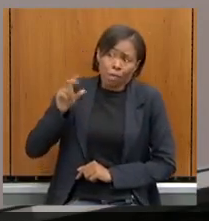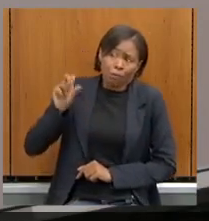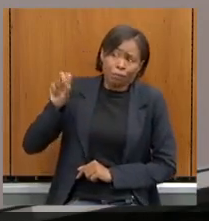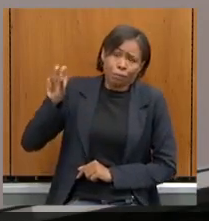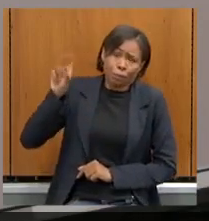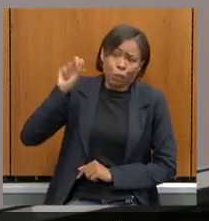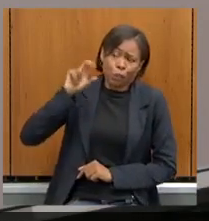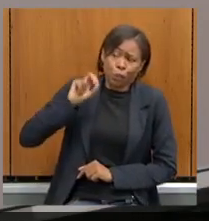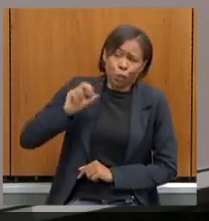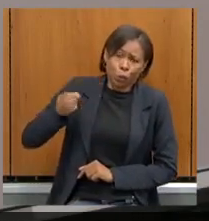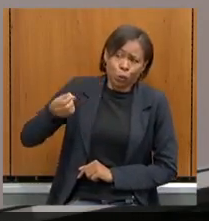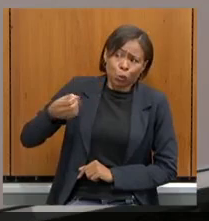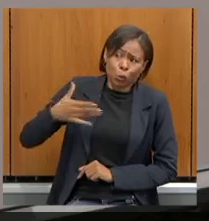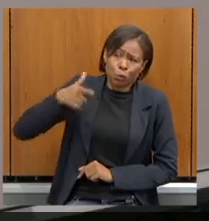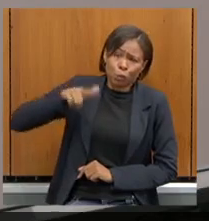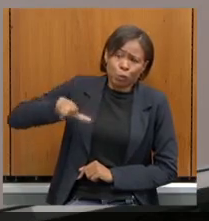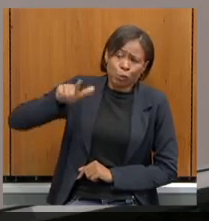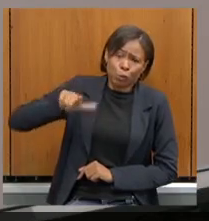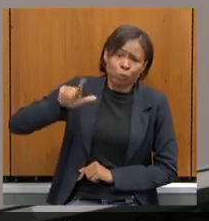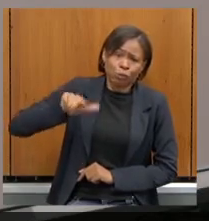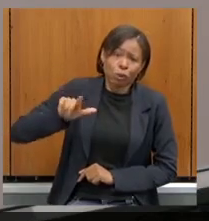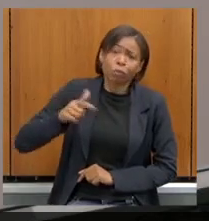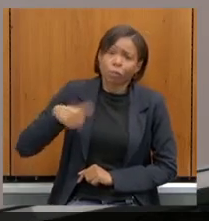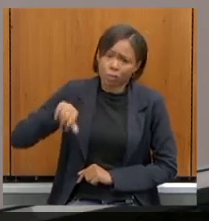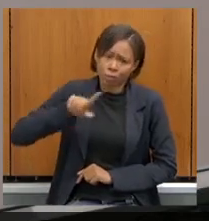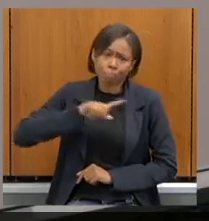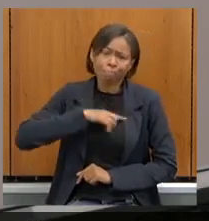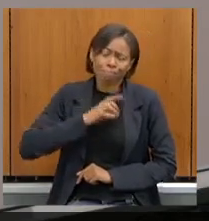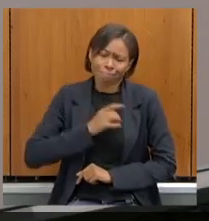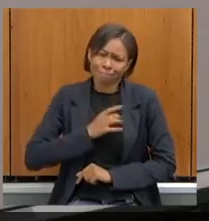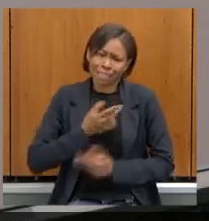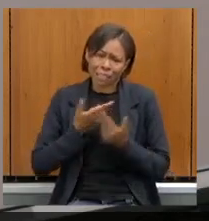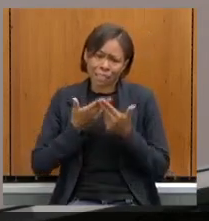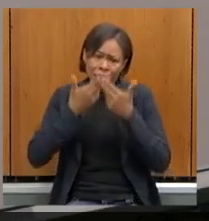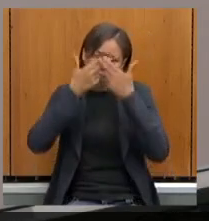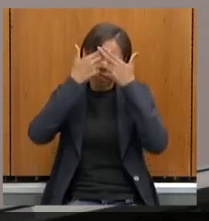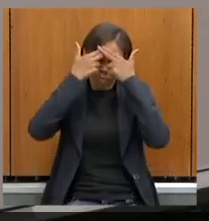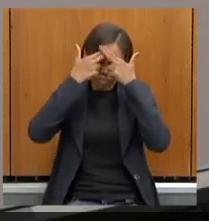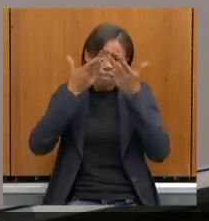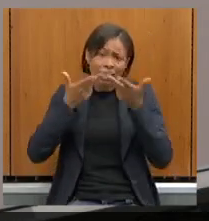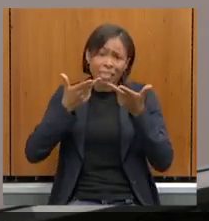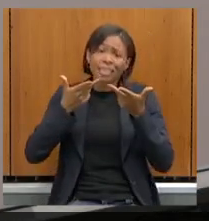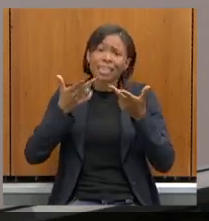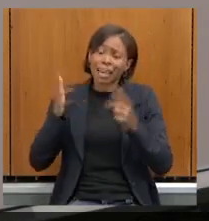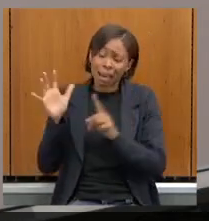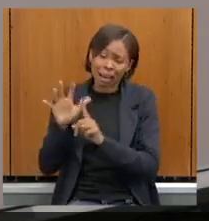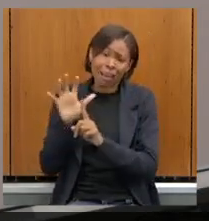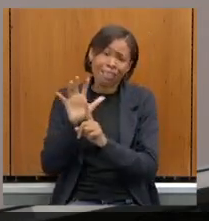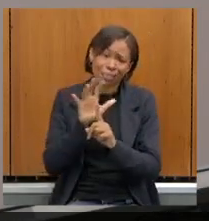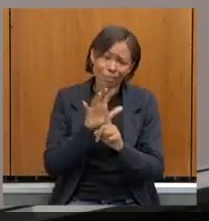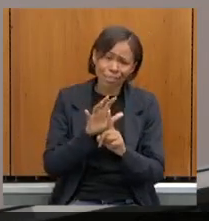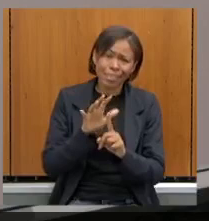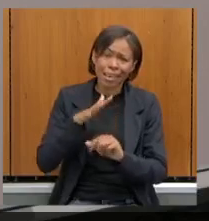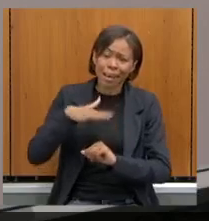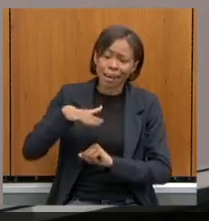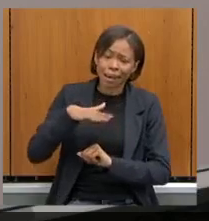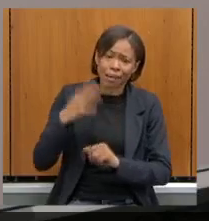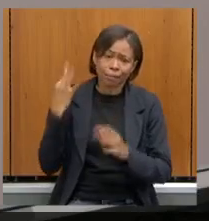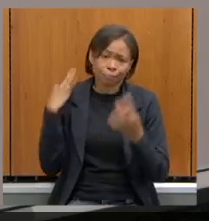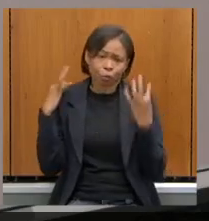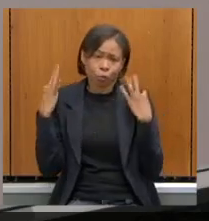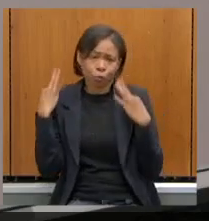cepa e sempre isso vai estar permeando as atividades tanto da cultura como do turismo. A